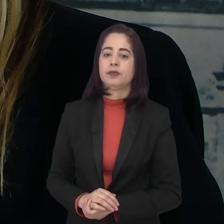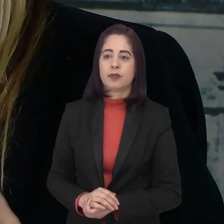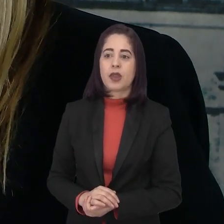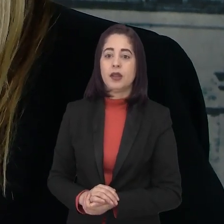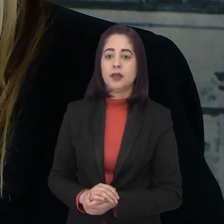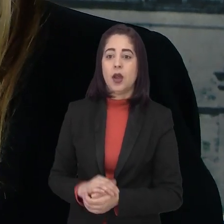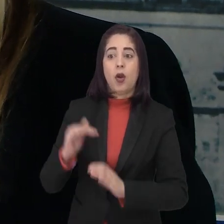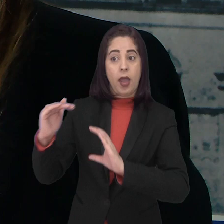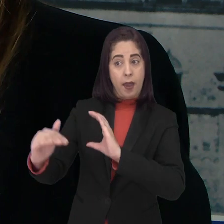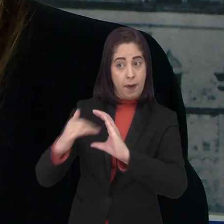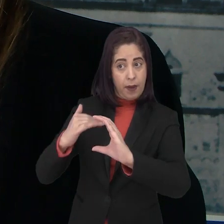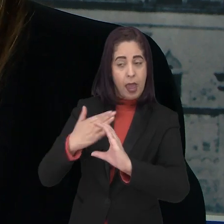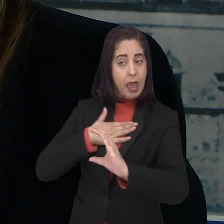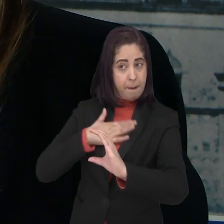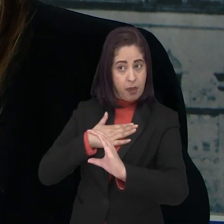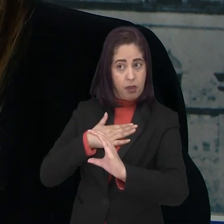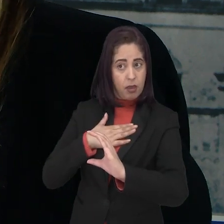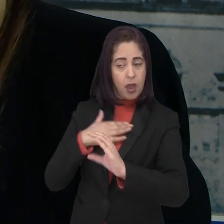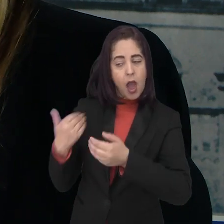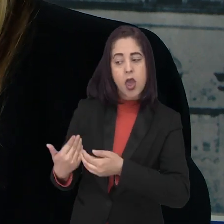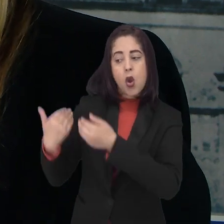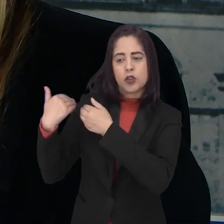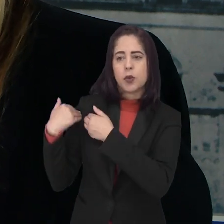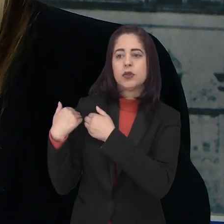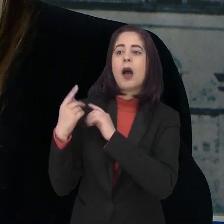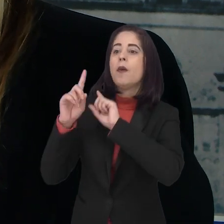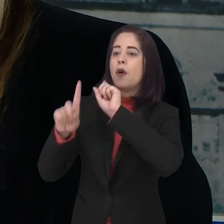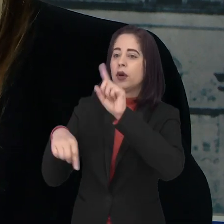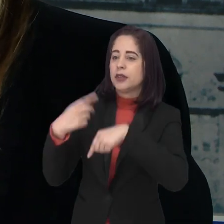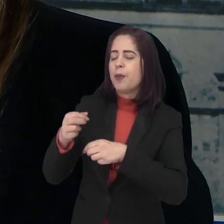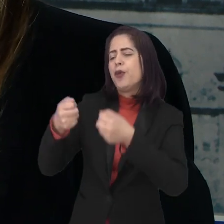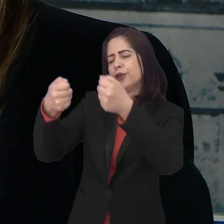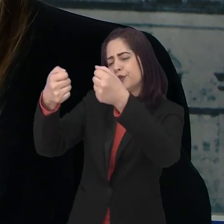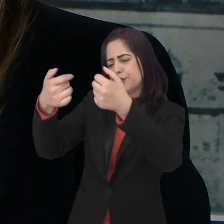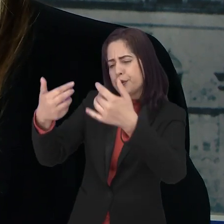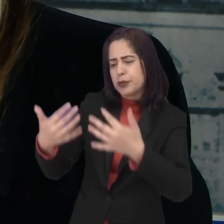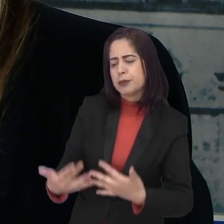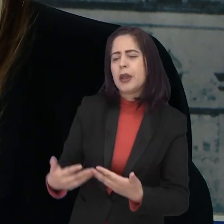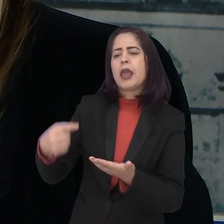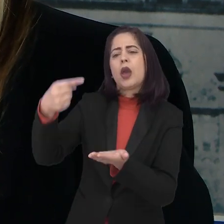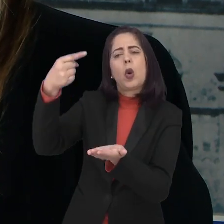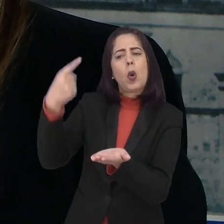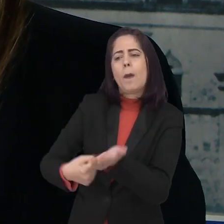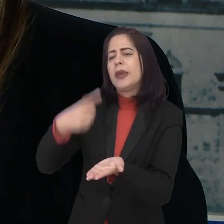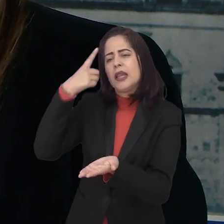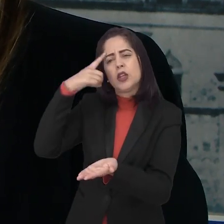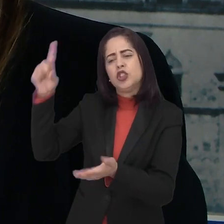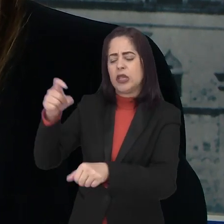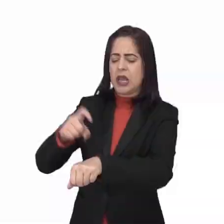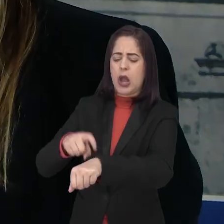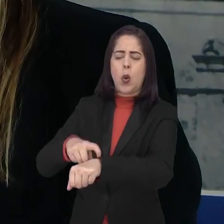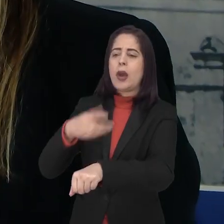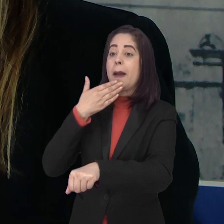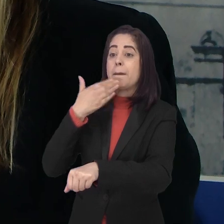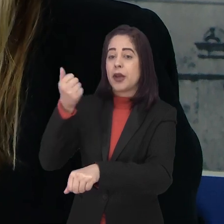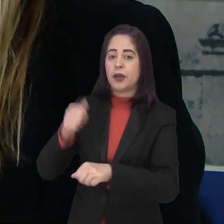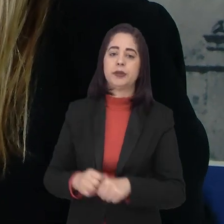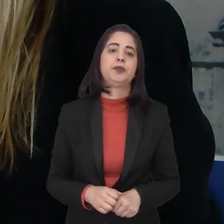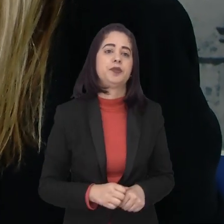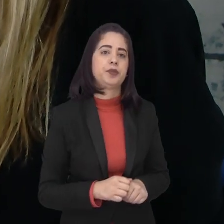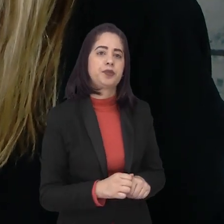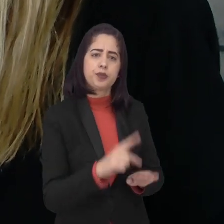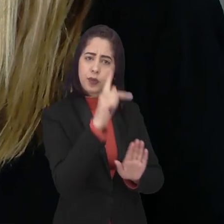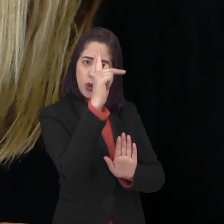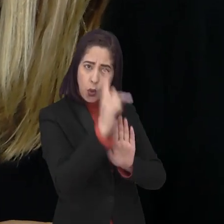@câmarasjc.sp.gov.br. Esse e-mail vai direcionado para mim e ali eu dou todas as coordenadas, a gente agenda os dias, vê os melhores horários. E o programa